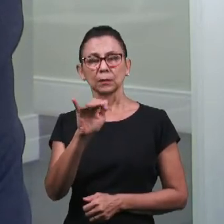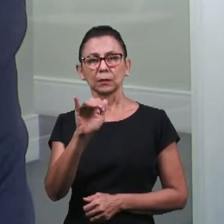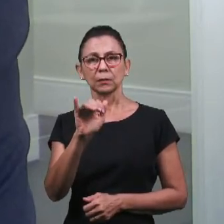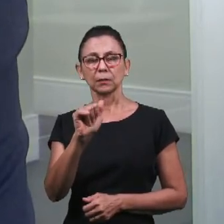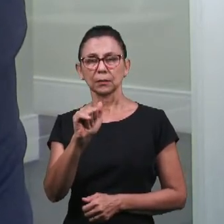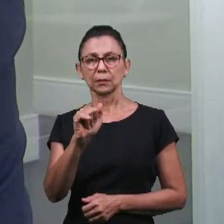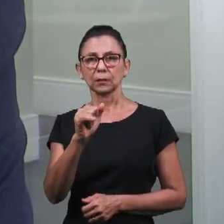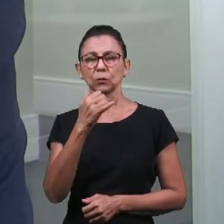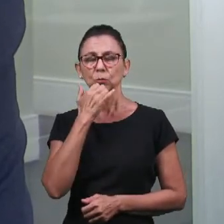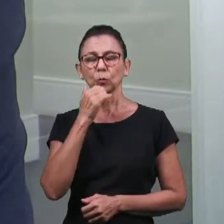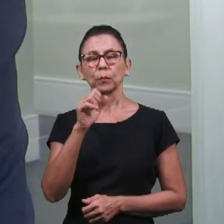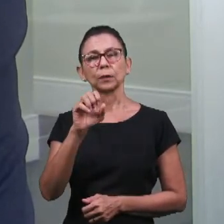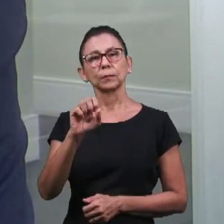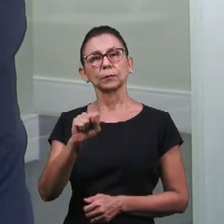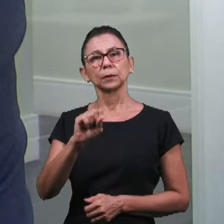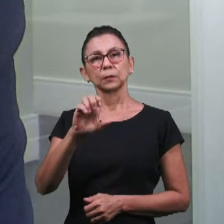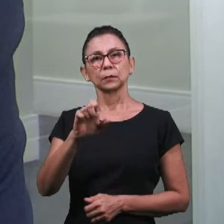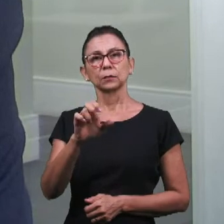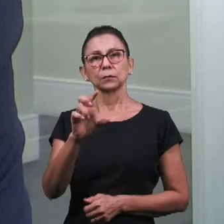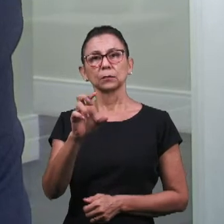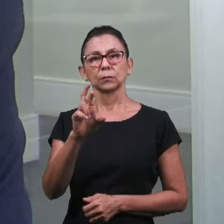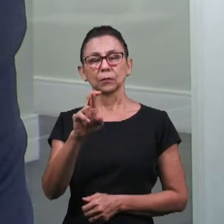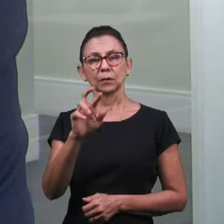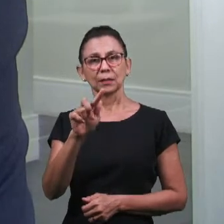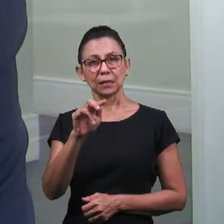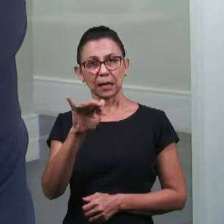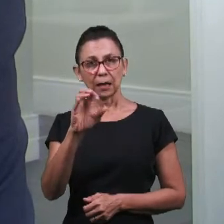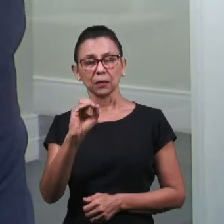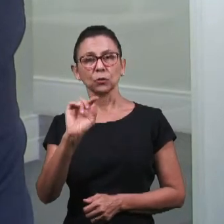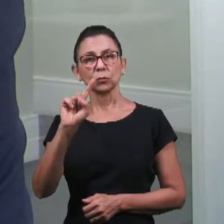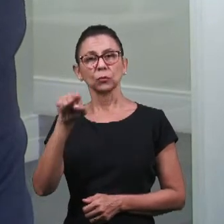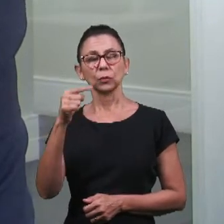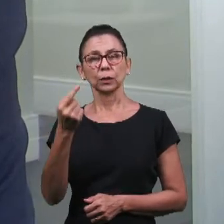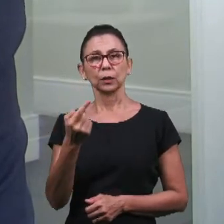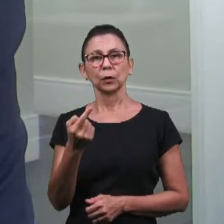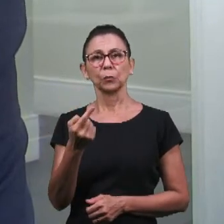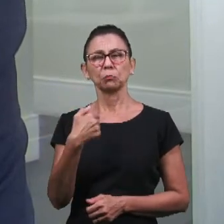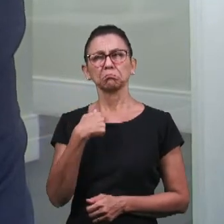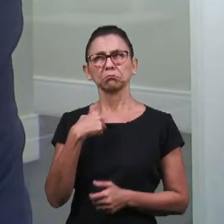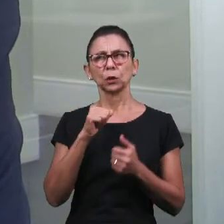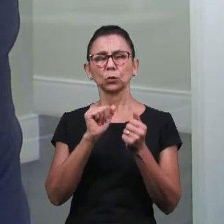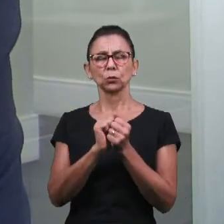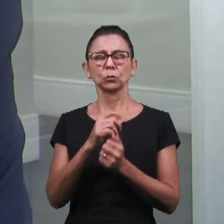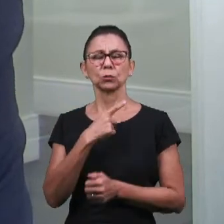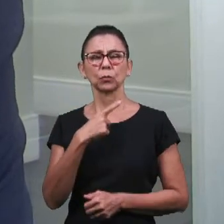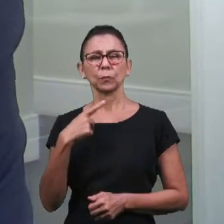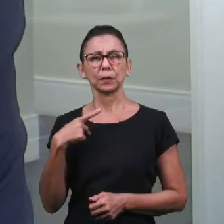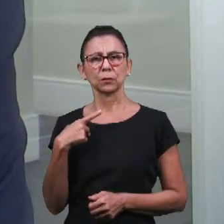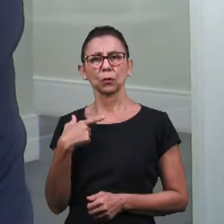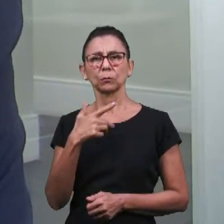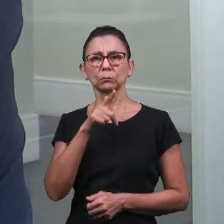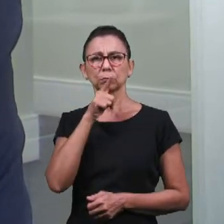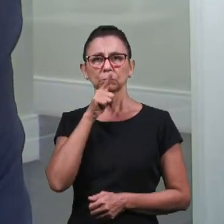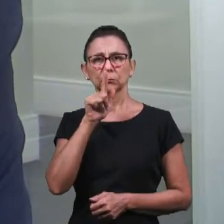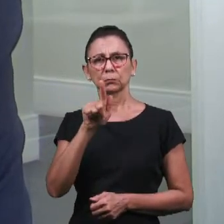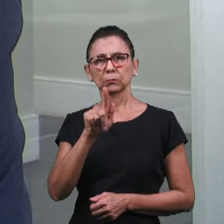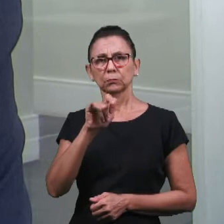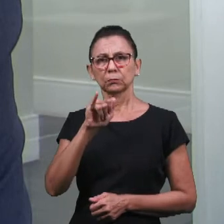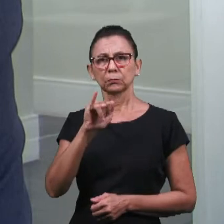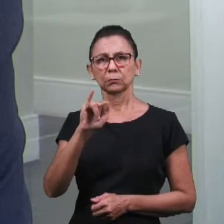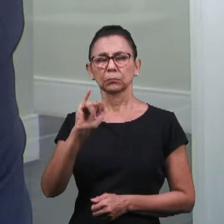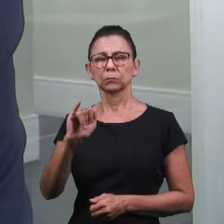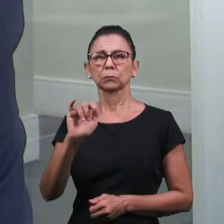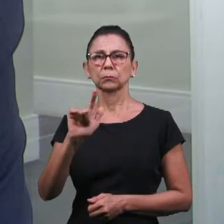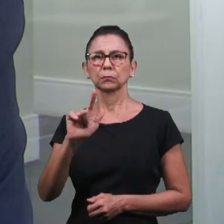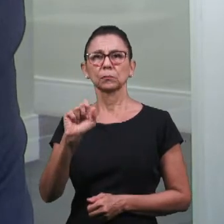em 2009, né? A unção, foi todos dois em dezembro, já no final do ano, quando